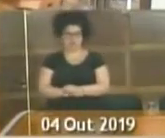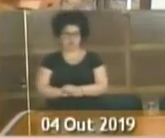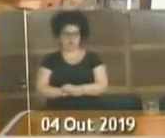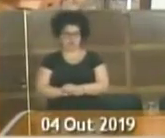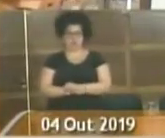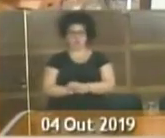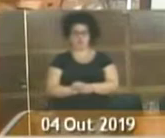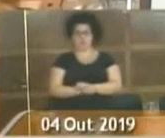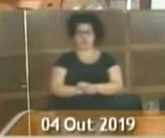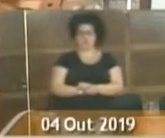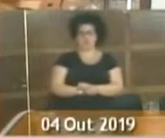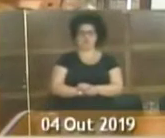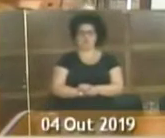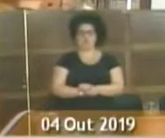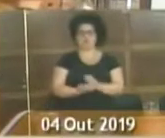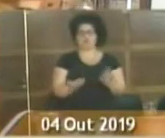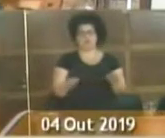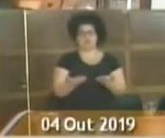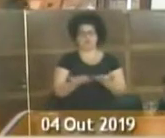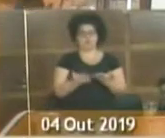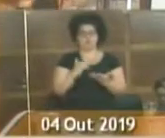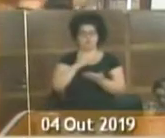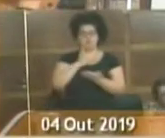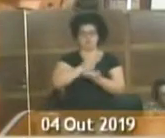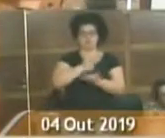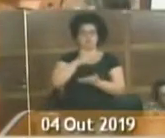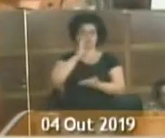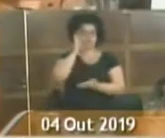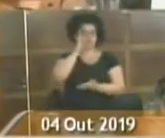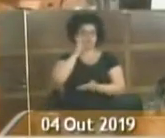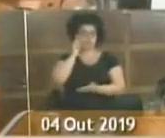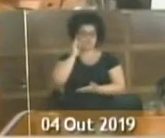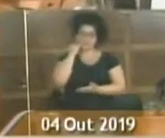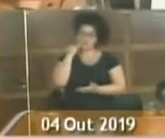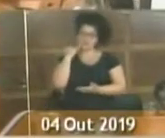Passo agora a palavra à vereadora Jane Veiga.